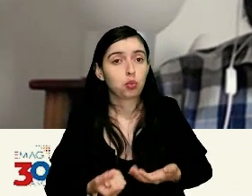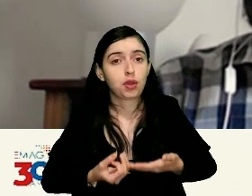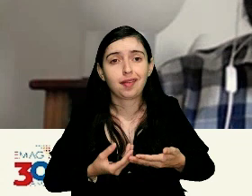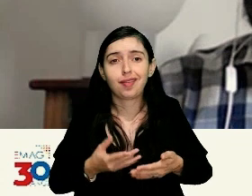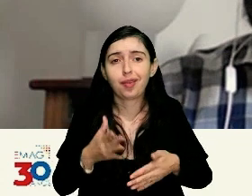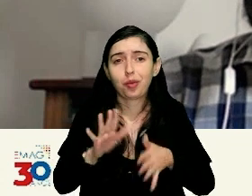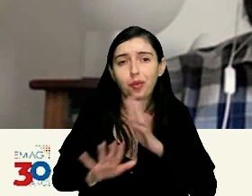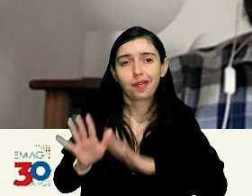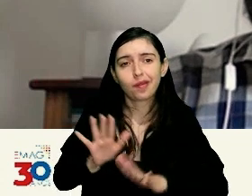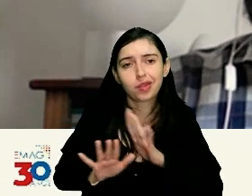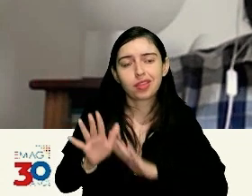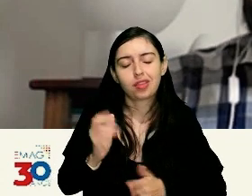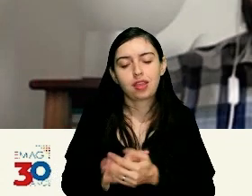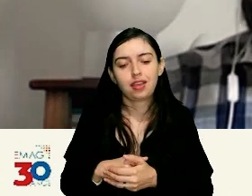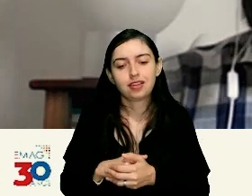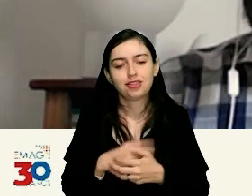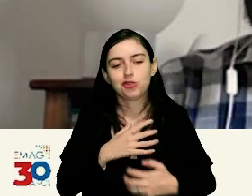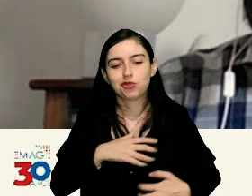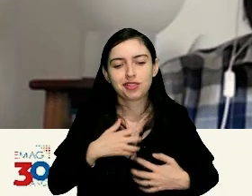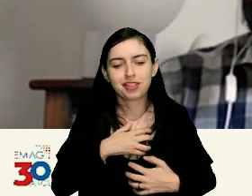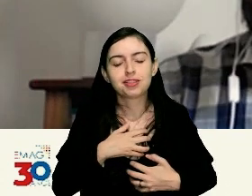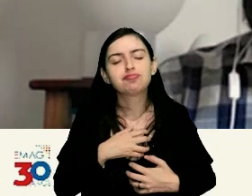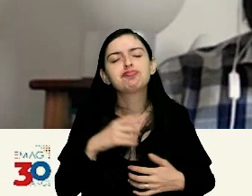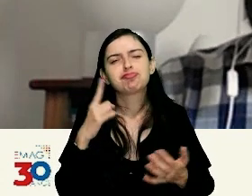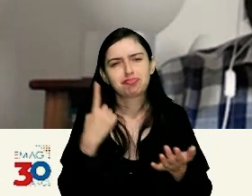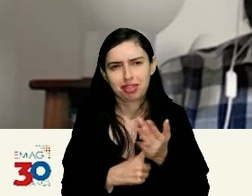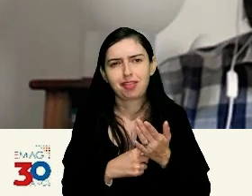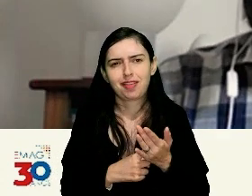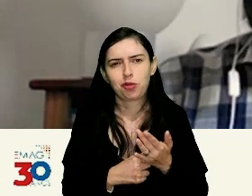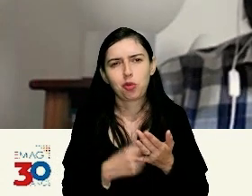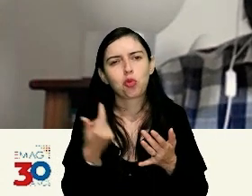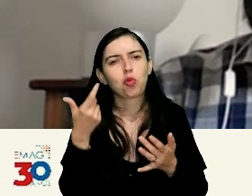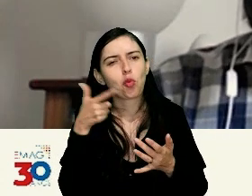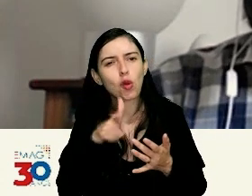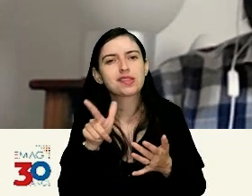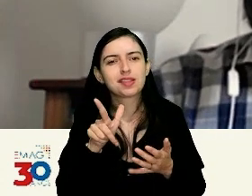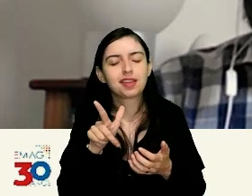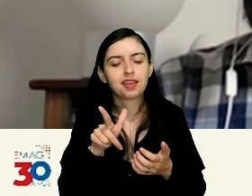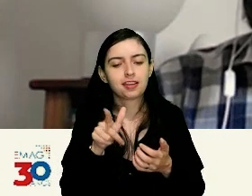de dever cumprido. Eu vou